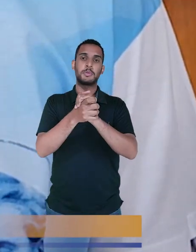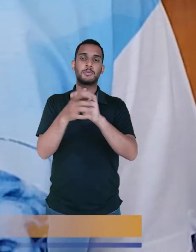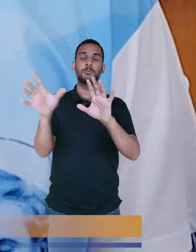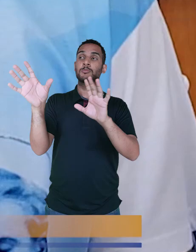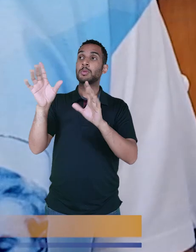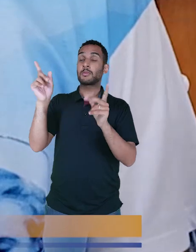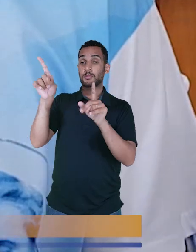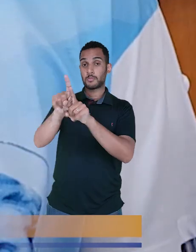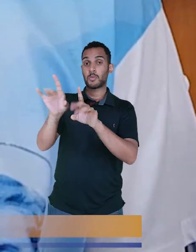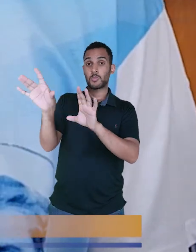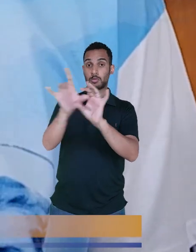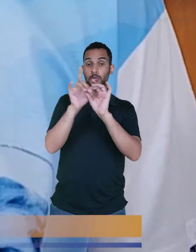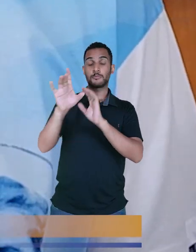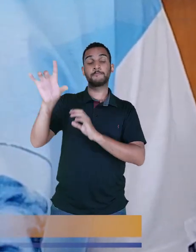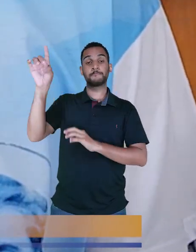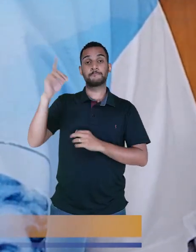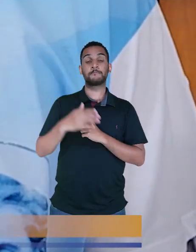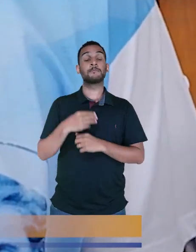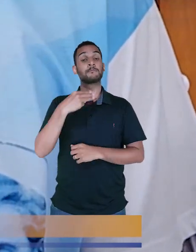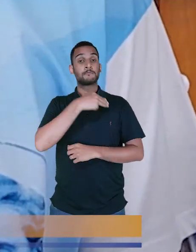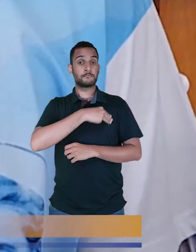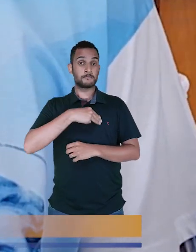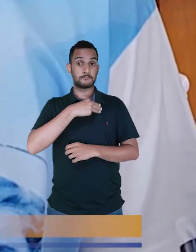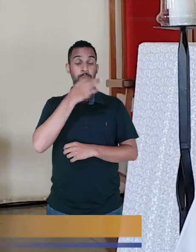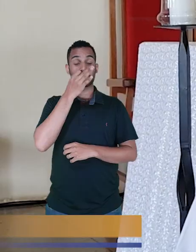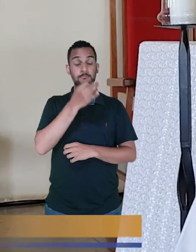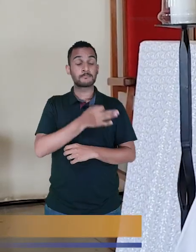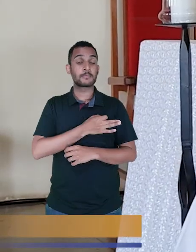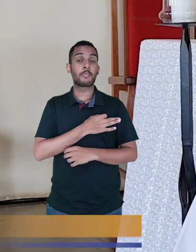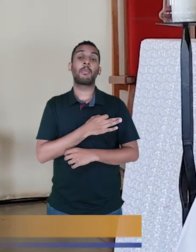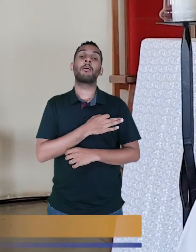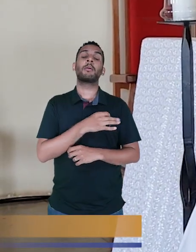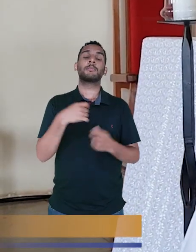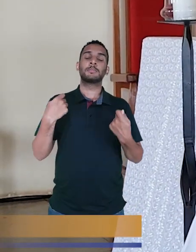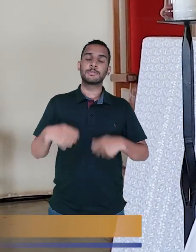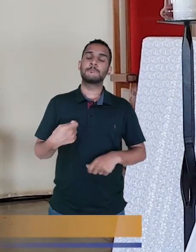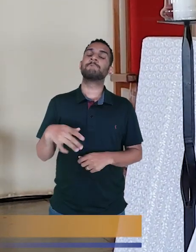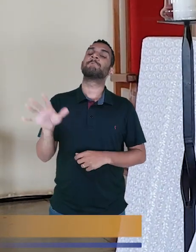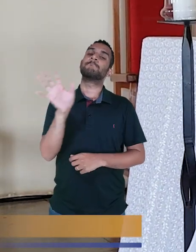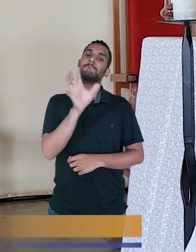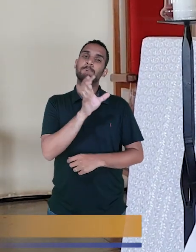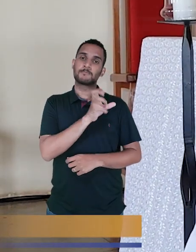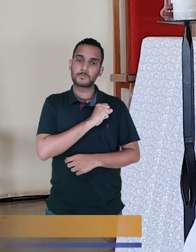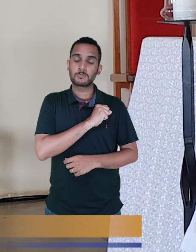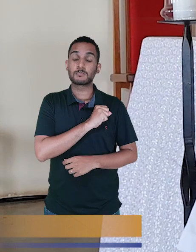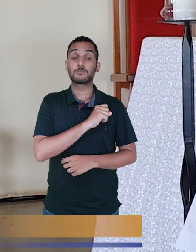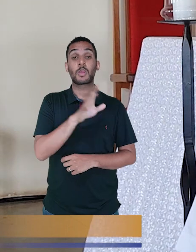pessoas, as famílias, a união com Deus através do casamento. O ministério da Eucaristia é um ministério que exige muito da